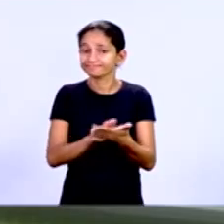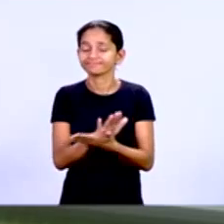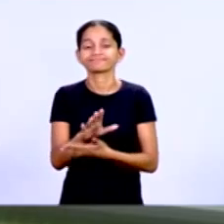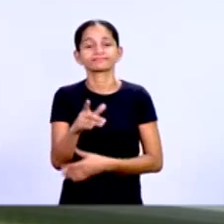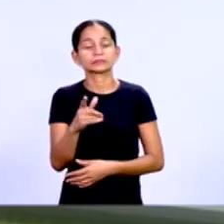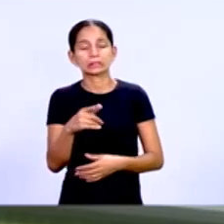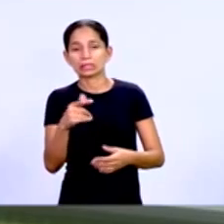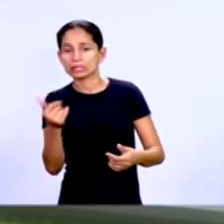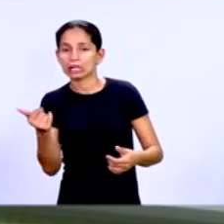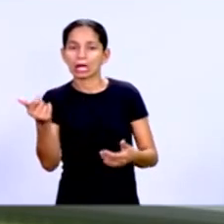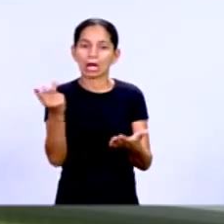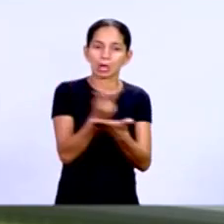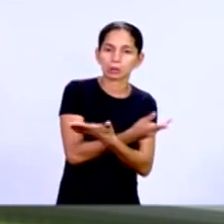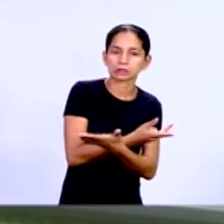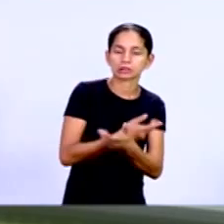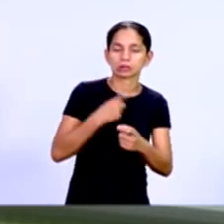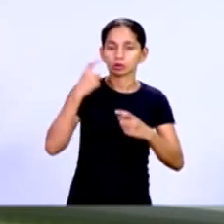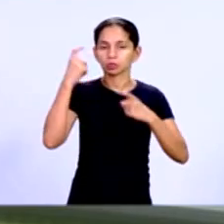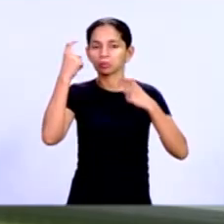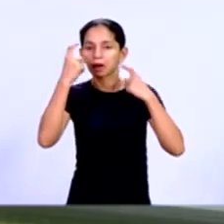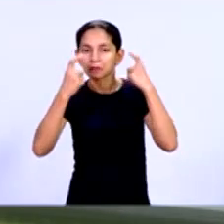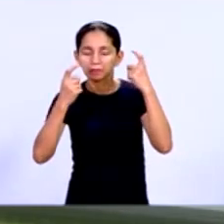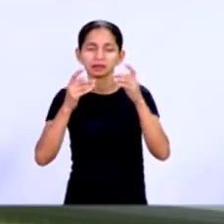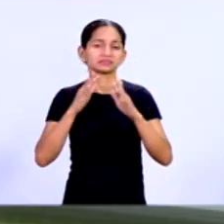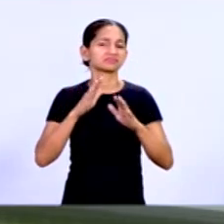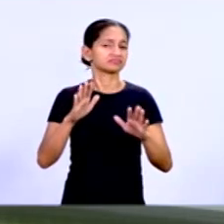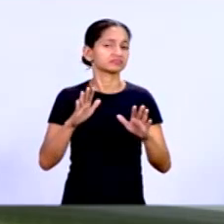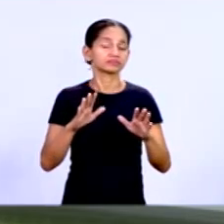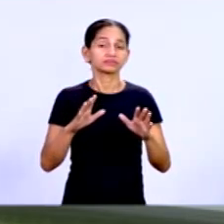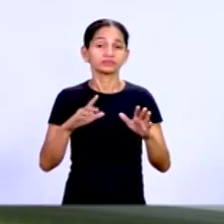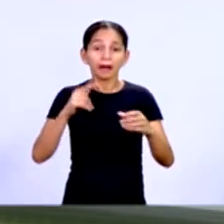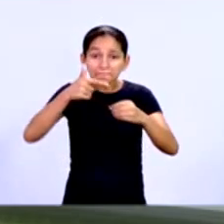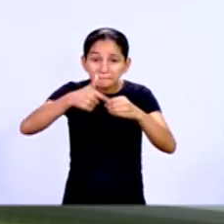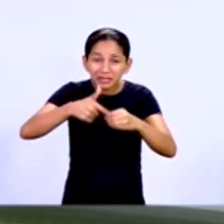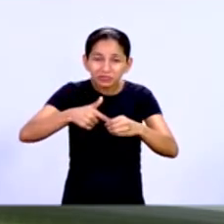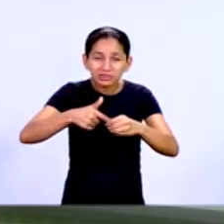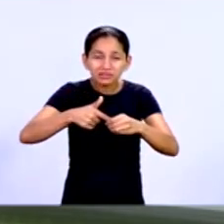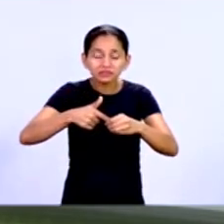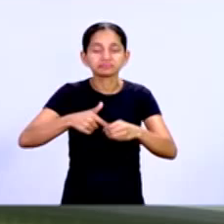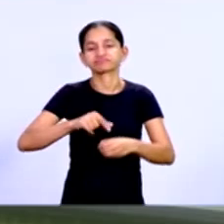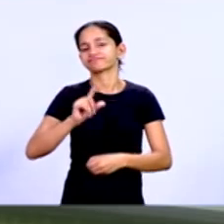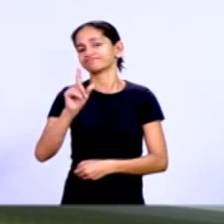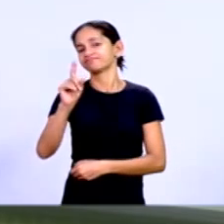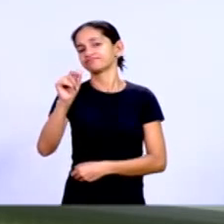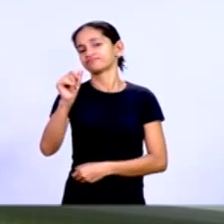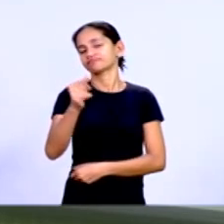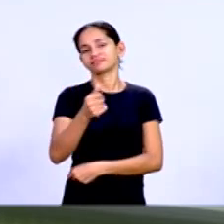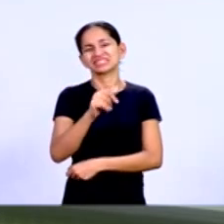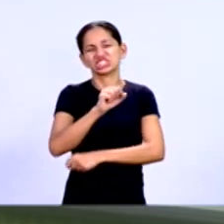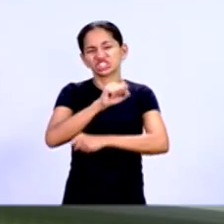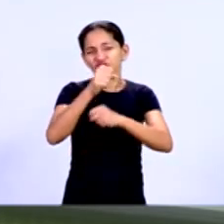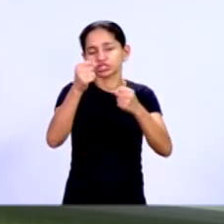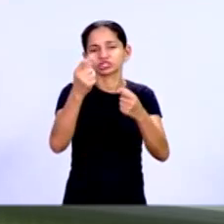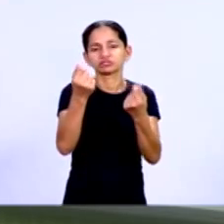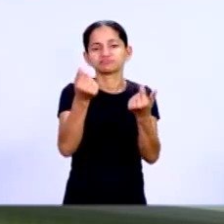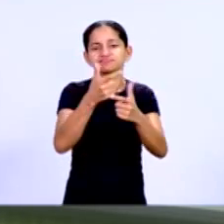tenham trazido aquela preocupação, mas era tão grande, ela tem um patrimônio tão grande, que não abalou essa cota de